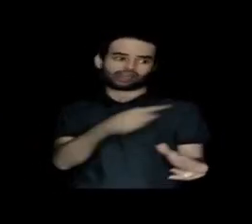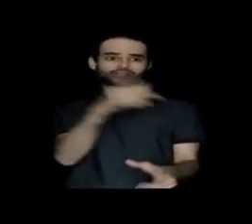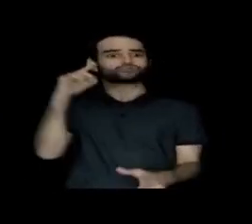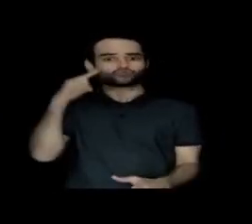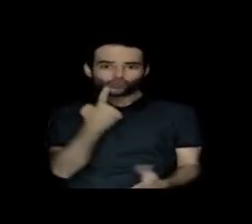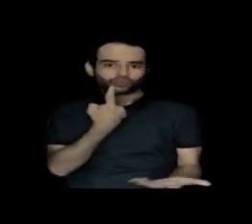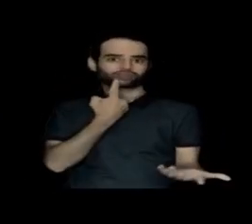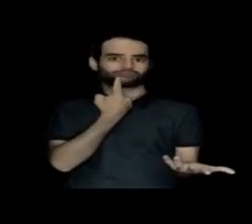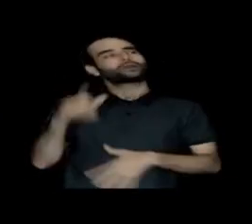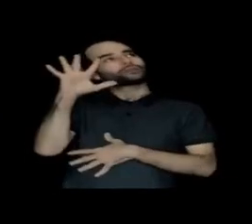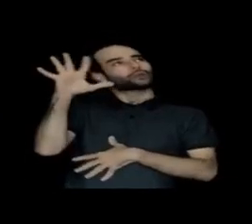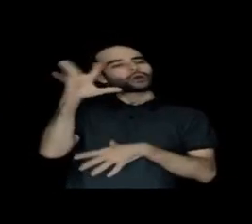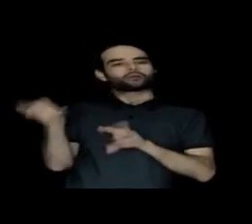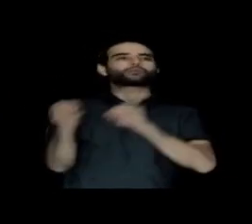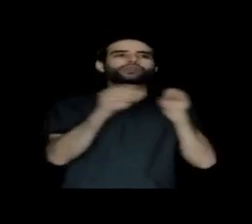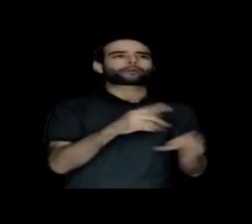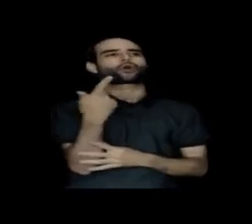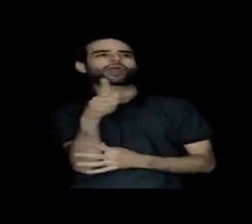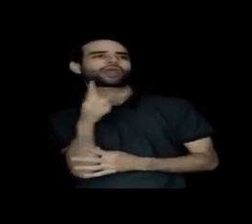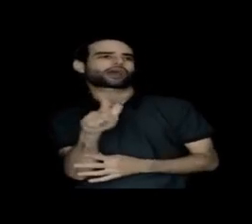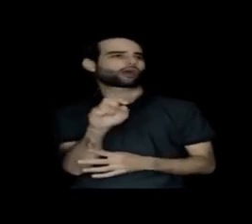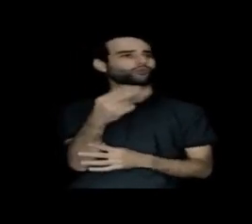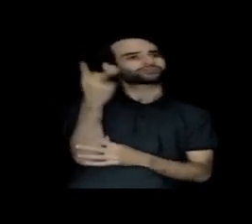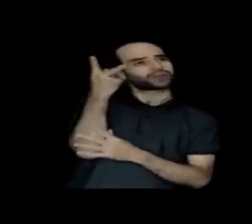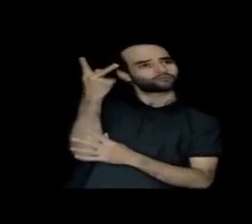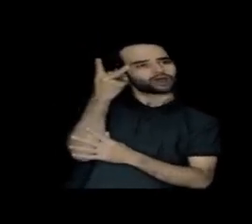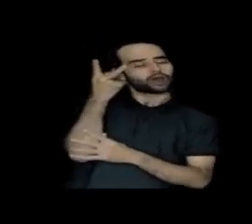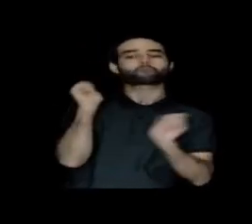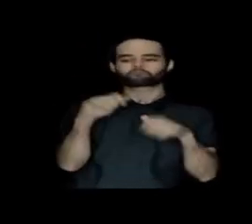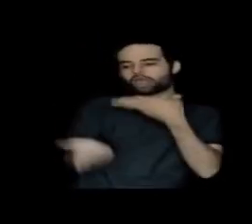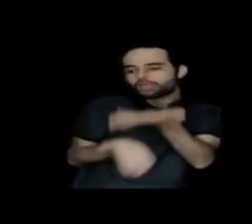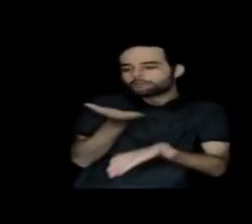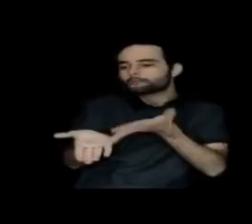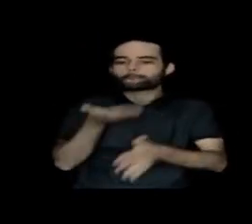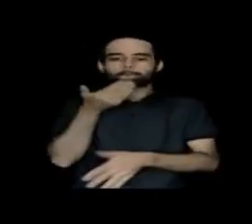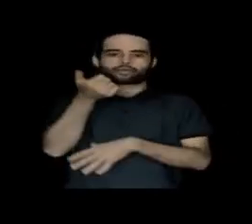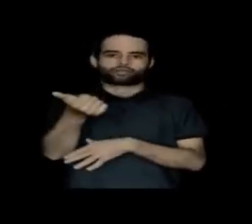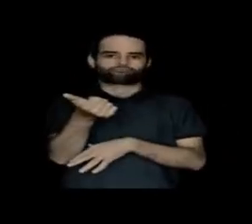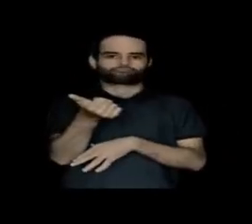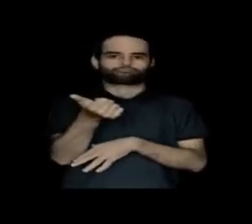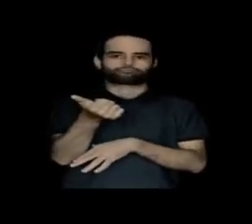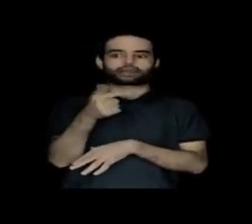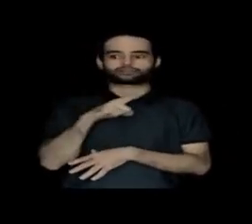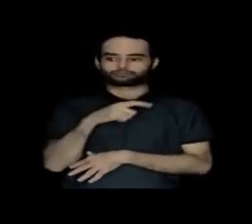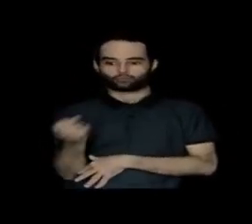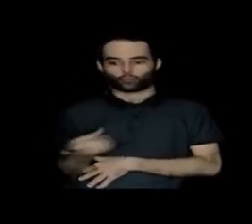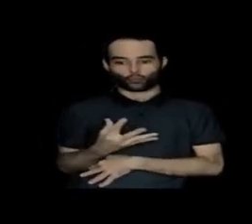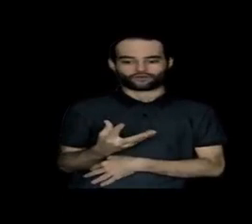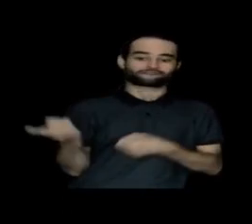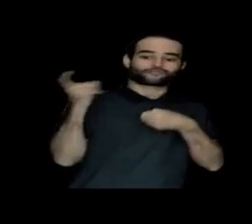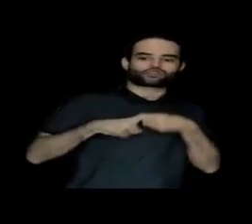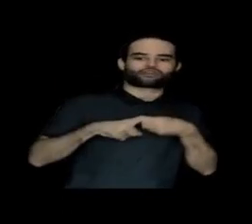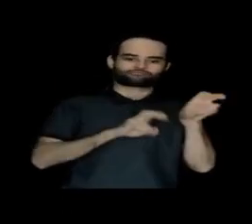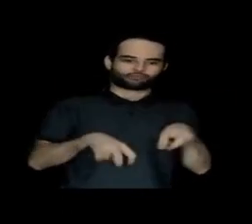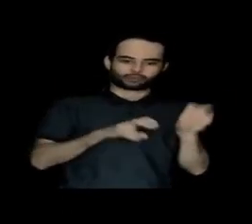porque ela era surda. Meu sonho era mudar para Goiânia ou para São Paulo, um lugar onde me desse melhor subsídios para ela. E aí, quando